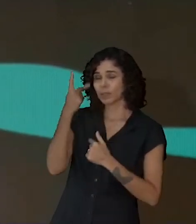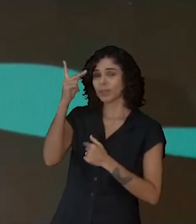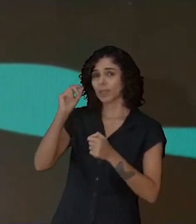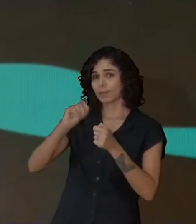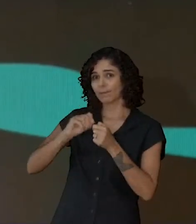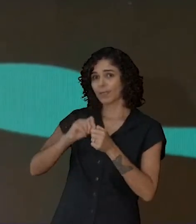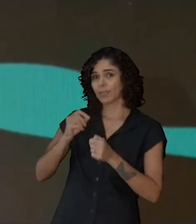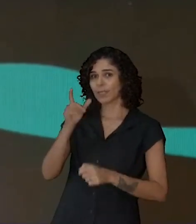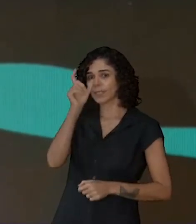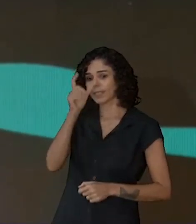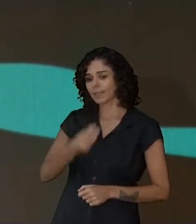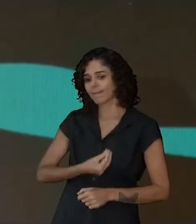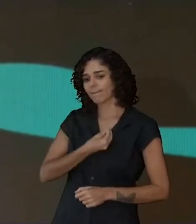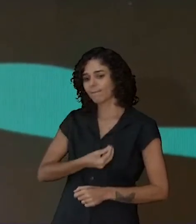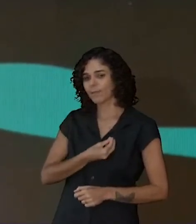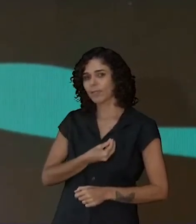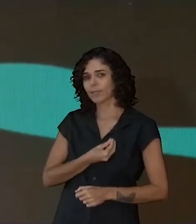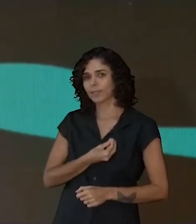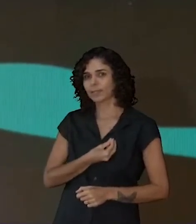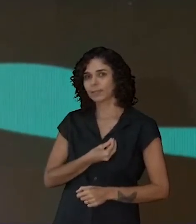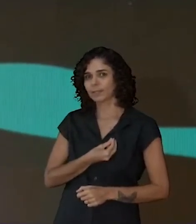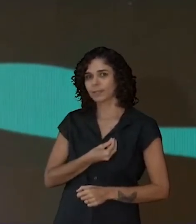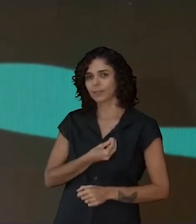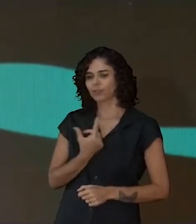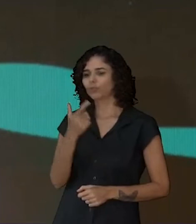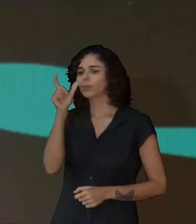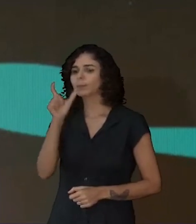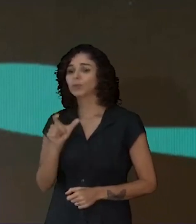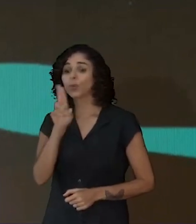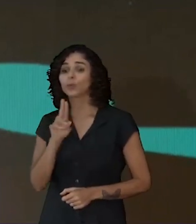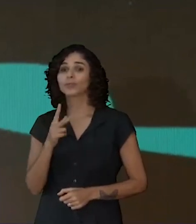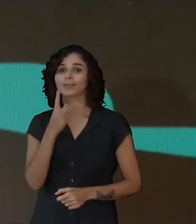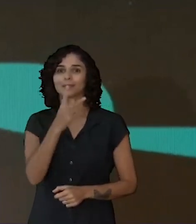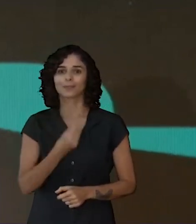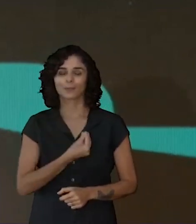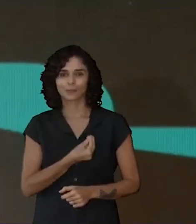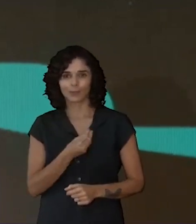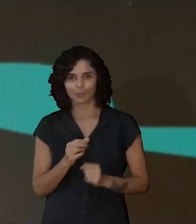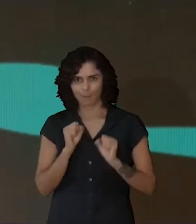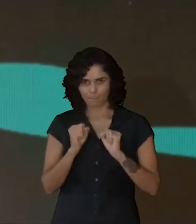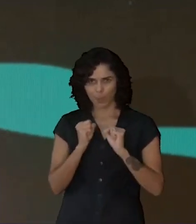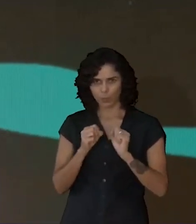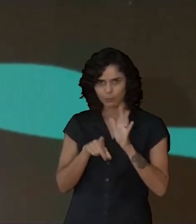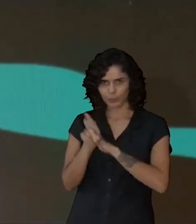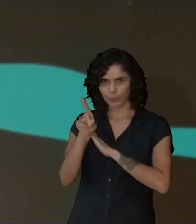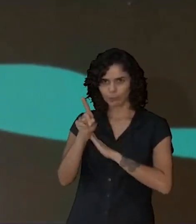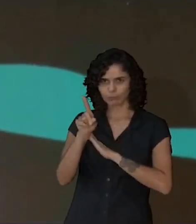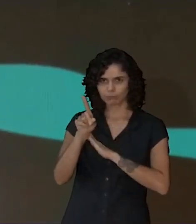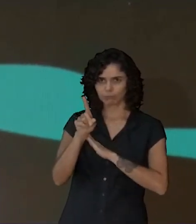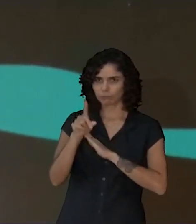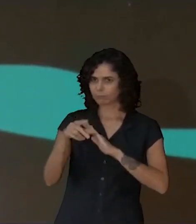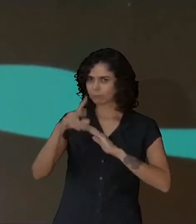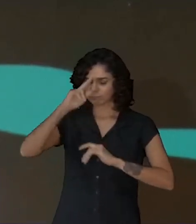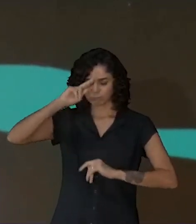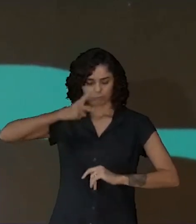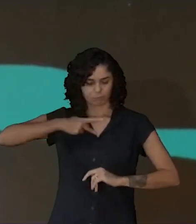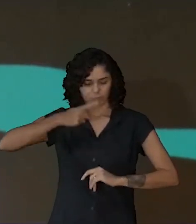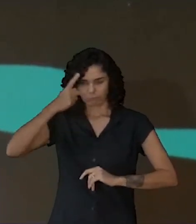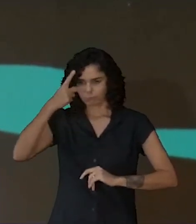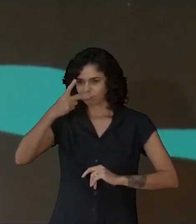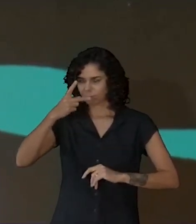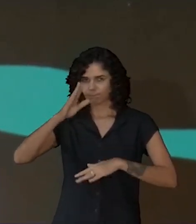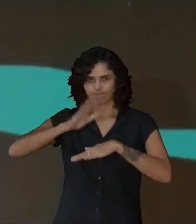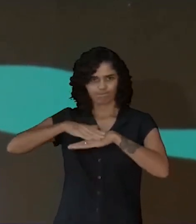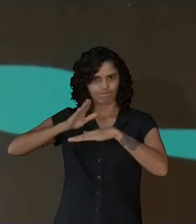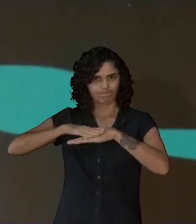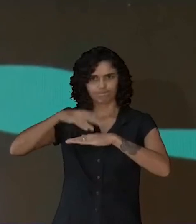vida de alguém, através da sua vida. Você pode fazer essa pergunta na sua mente. O Senhor tem algo para